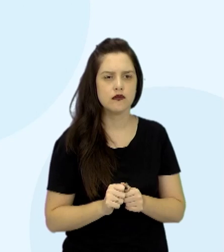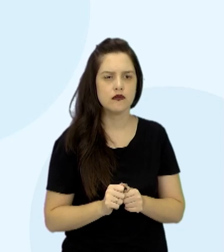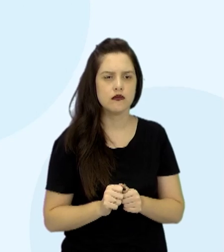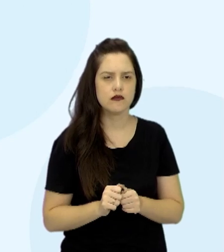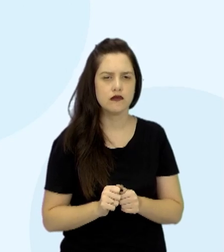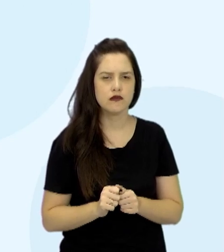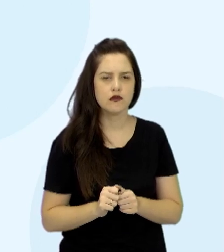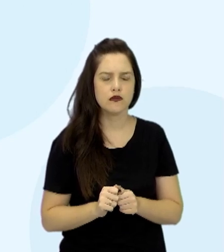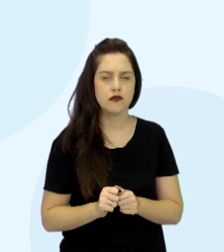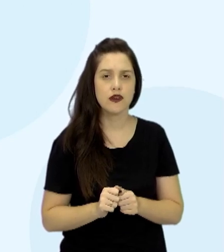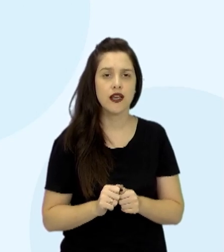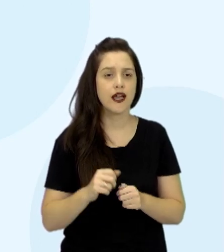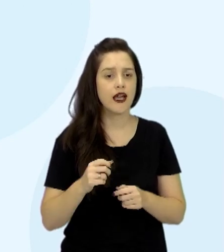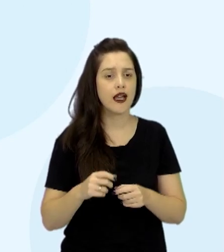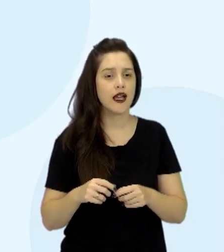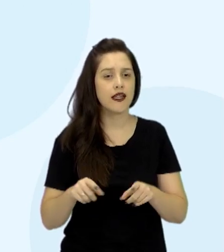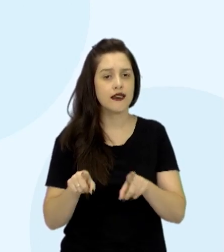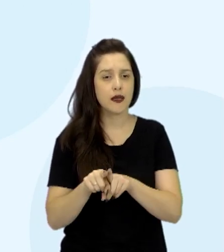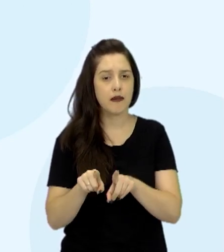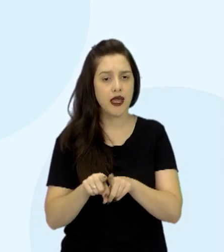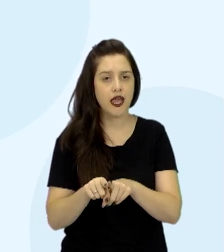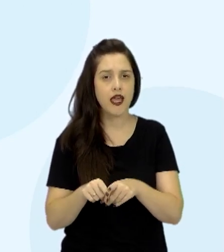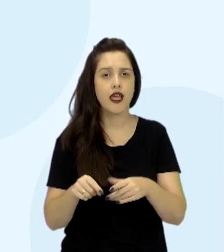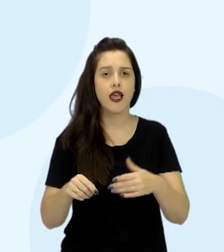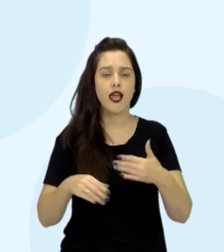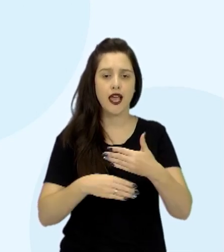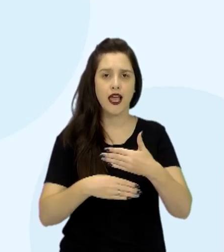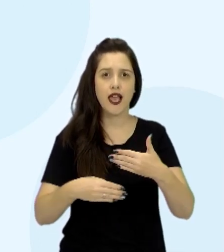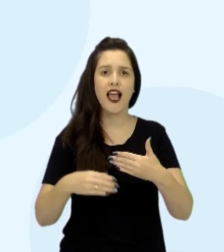por canecas.